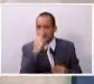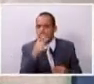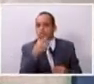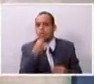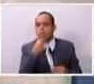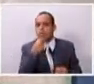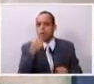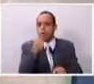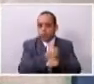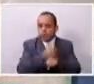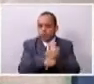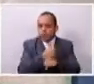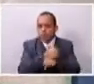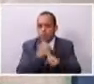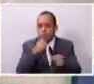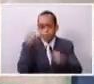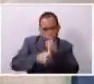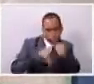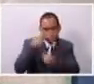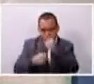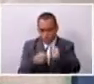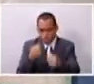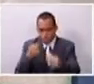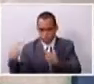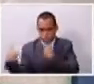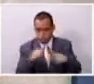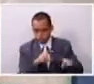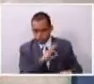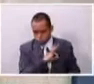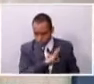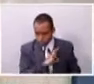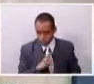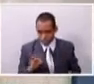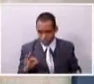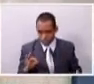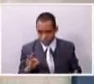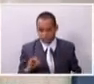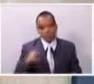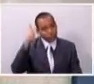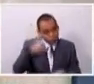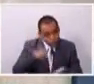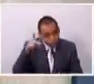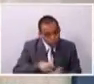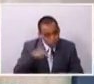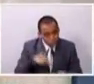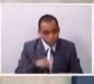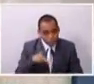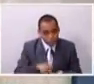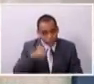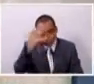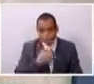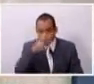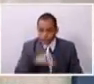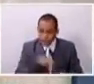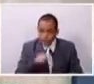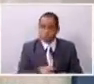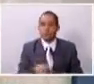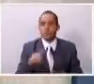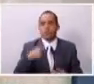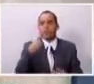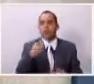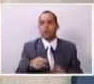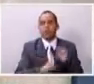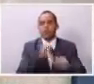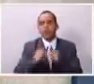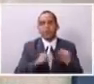ia atacar um GCM. Mentira! Gente, é verdade. Eu sou obrigado a dizer aqui o seguinte, então, como